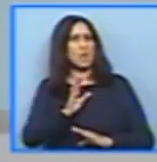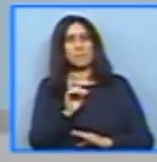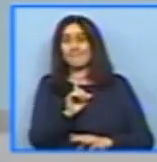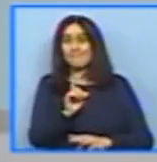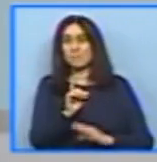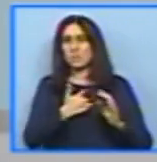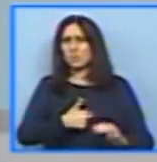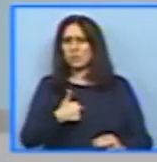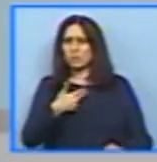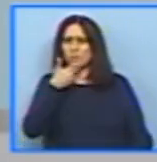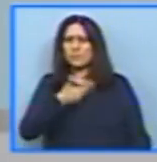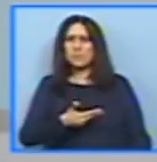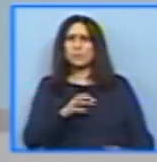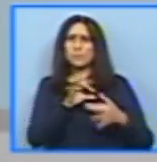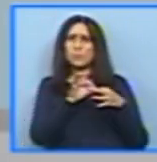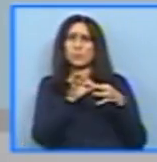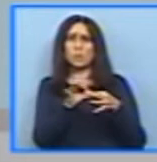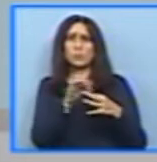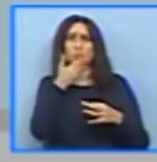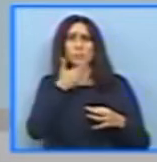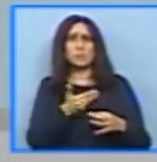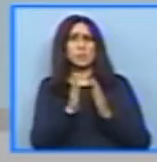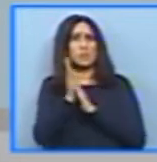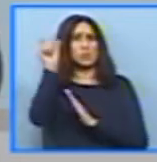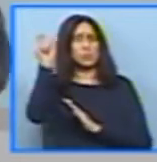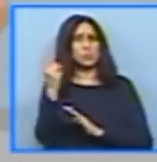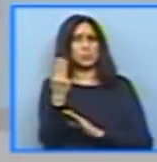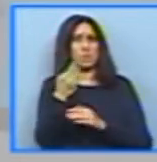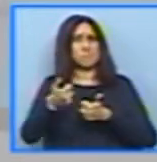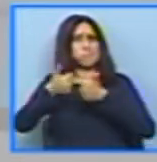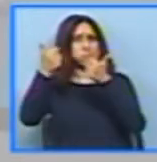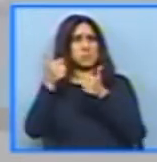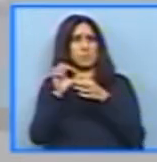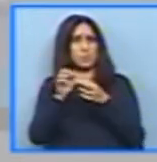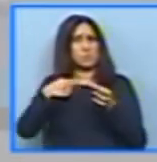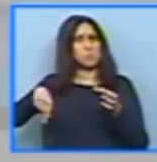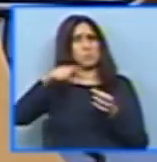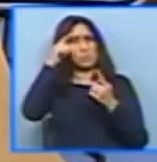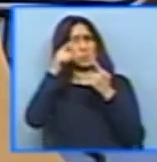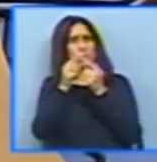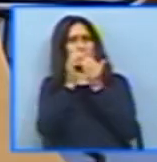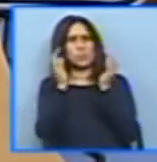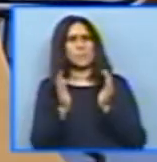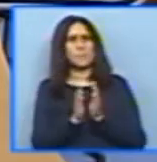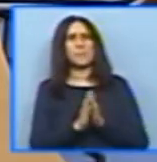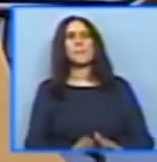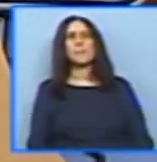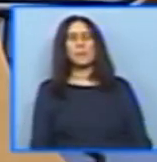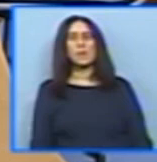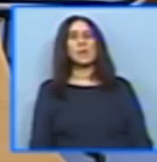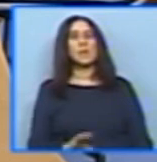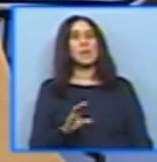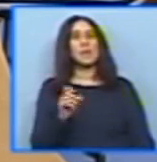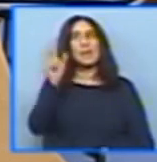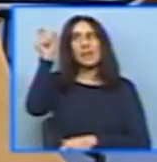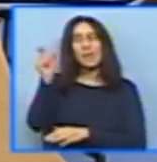experiência cristã é uma experiência de comunhão, uma experiência neste Deus trinitário que se faz também comunhão para todos. E uma experiência de comunhão com ele e com os outros,